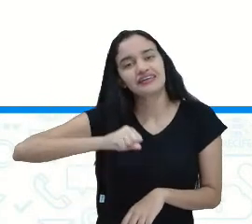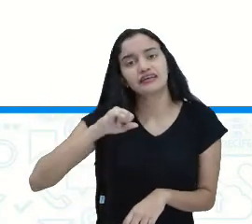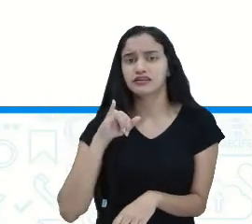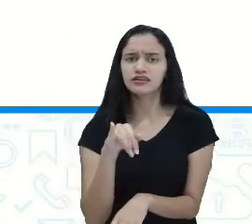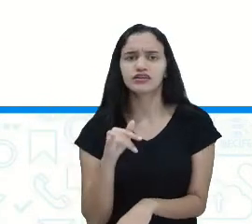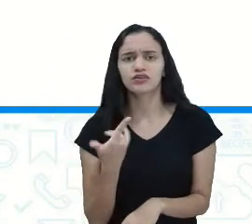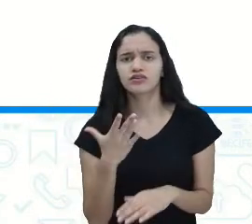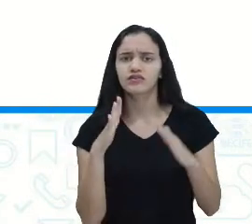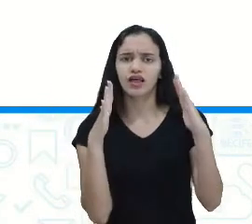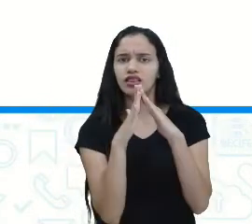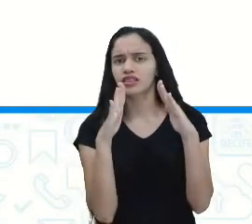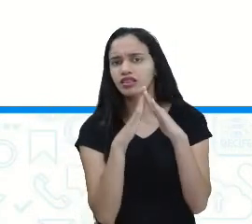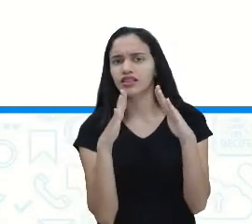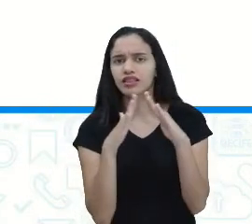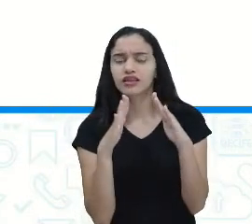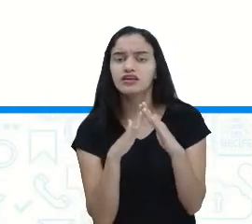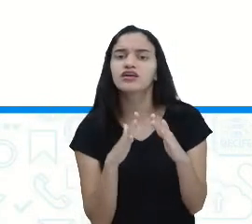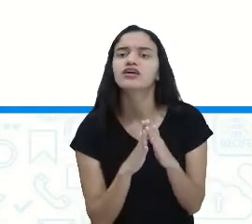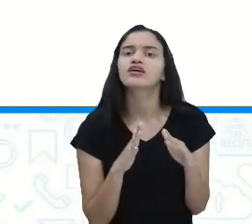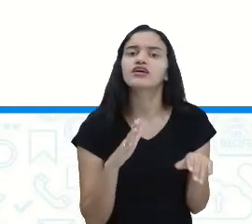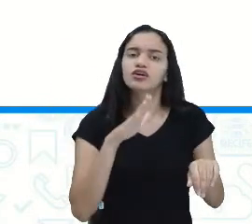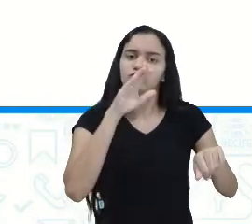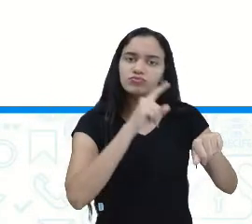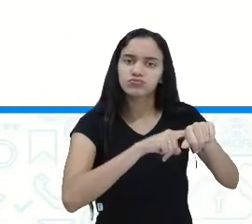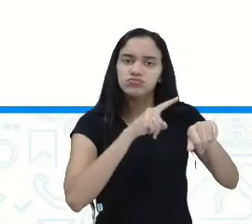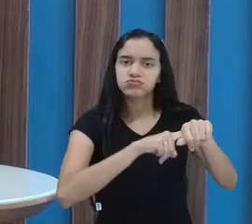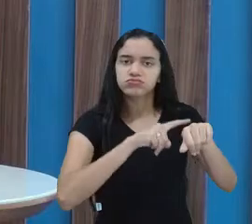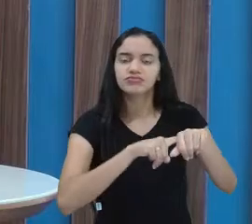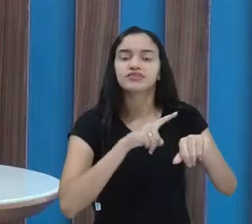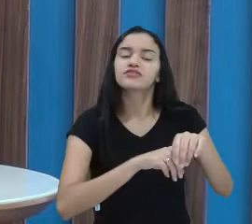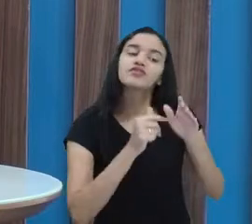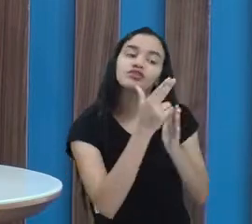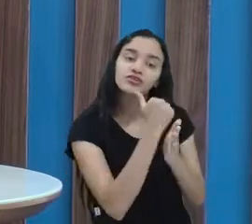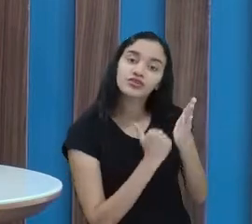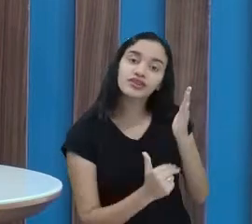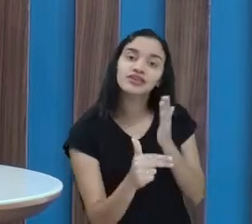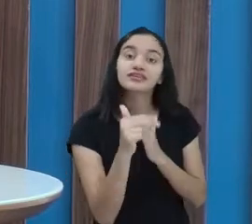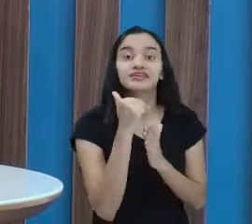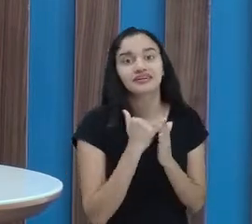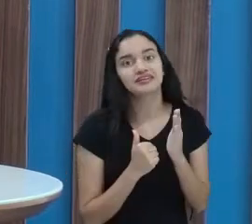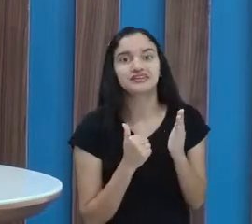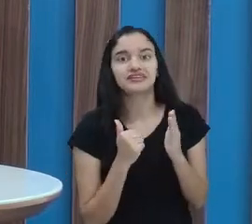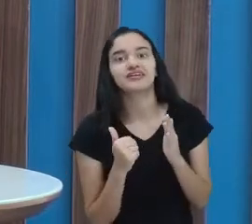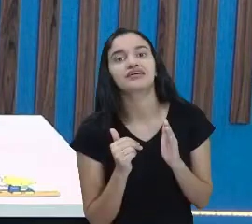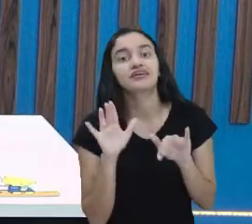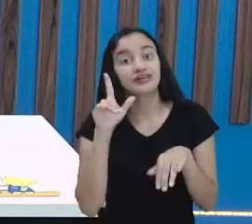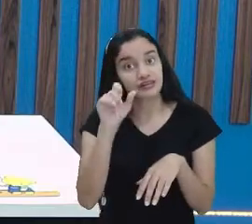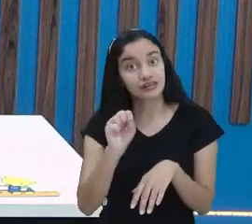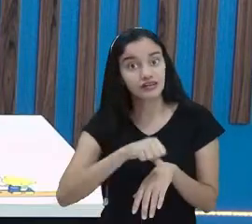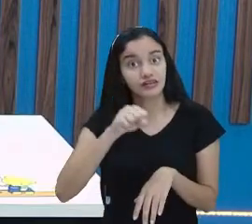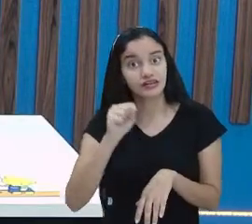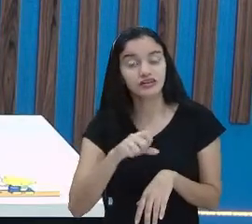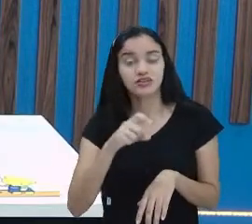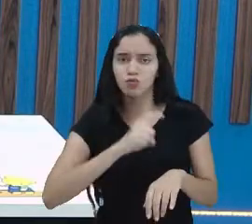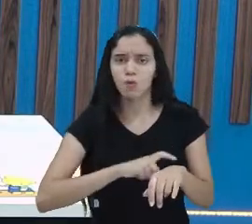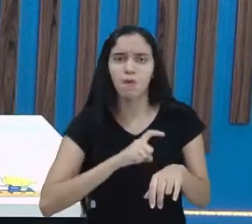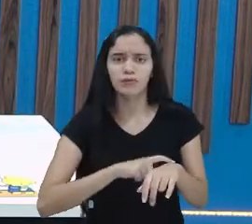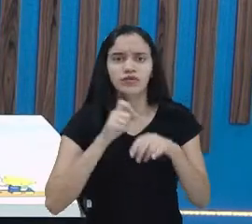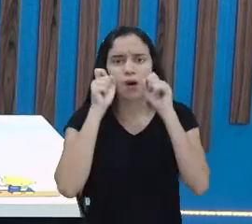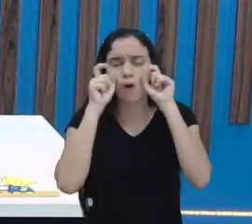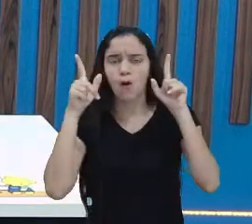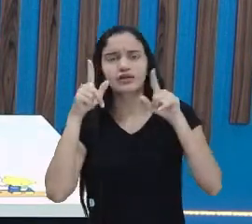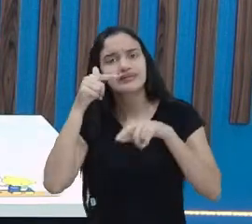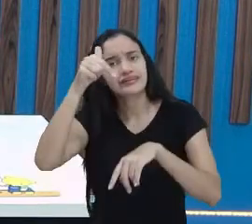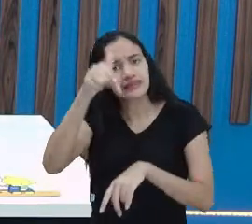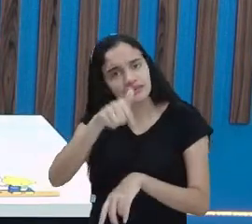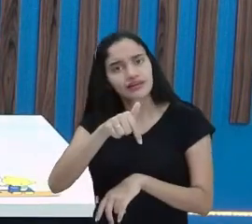em casa, bota o númerozinho da hora, né, e faz o desenho. O que é que você faz? Pois é, se você naquela hora se acorda de 7